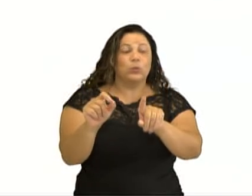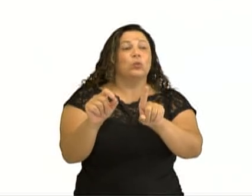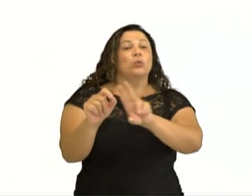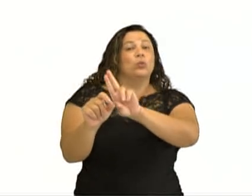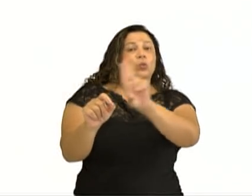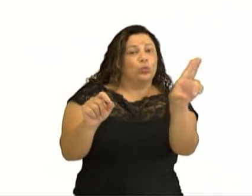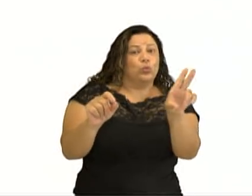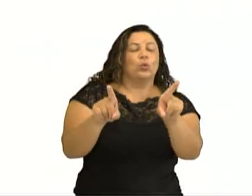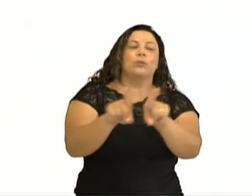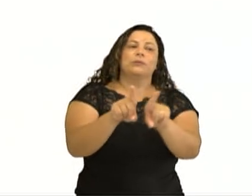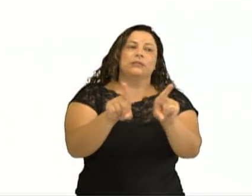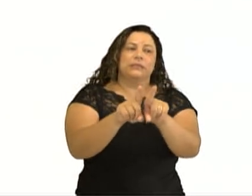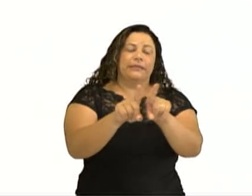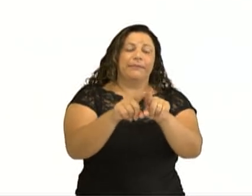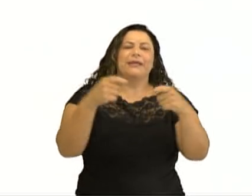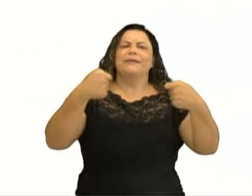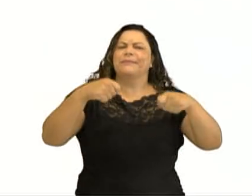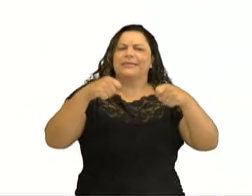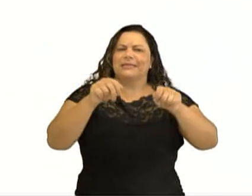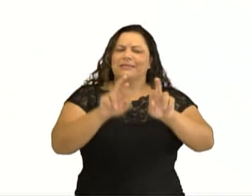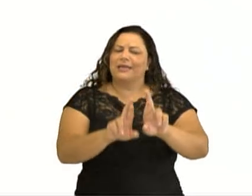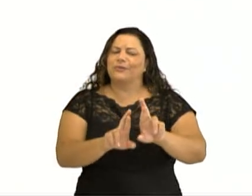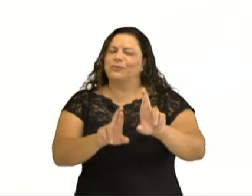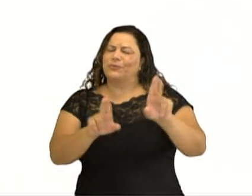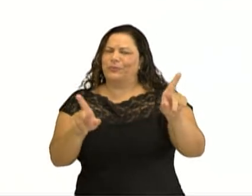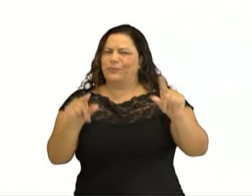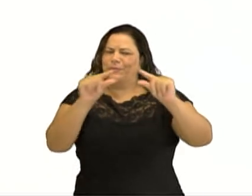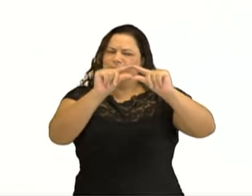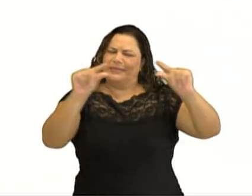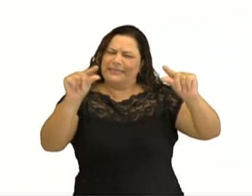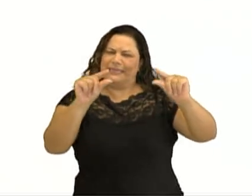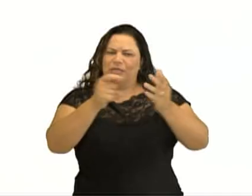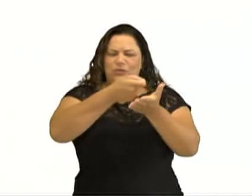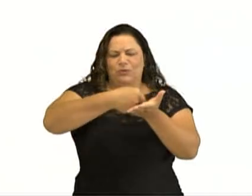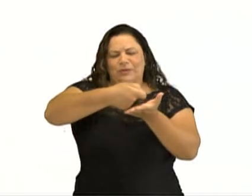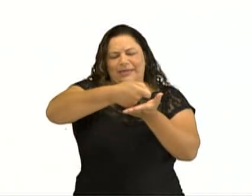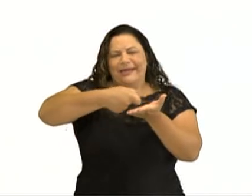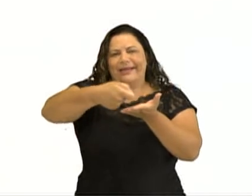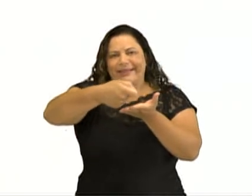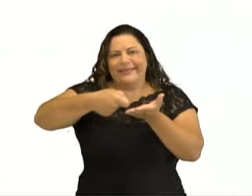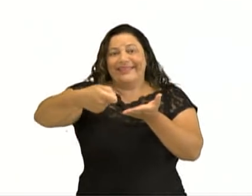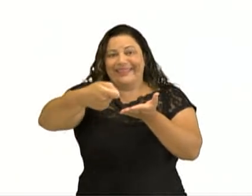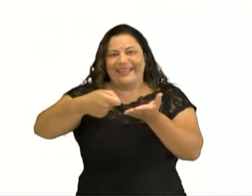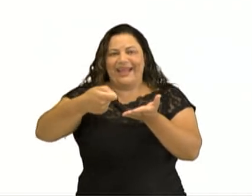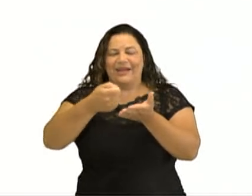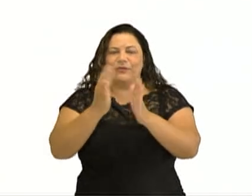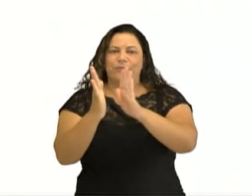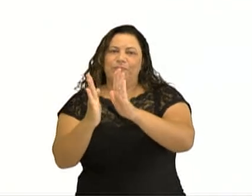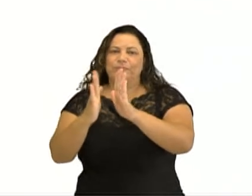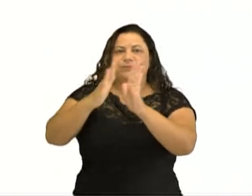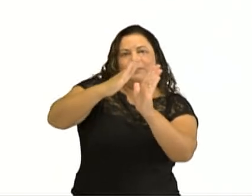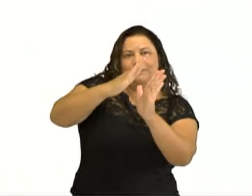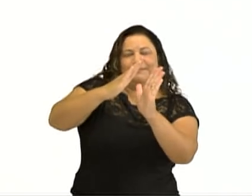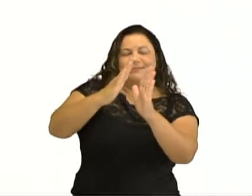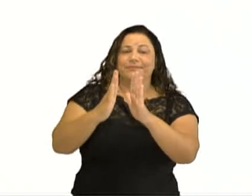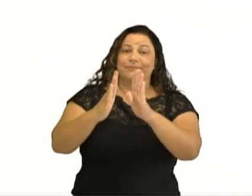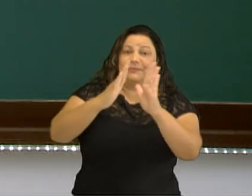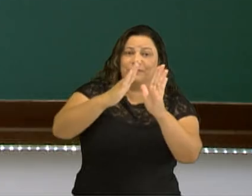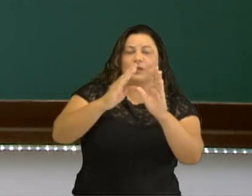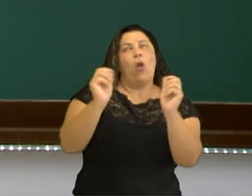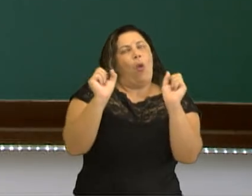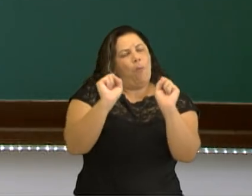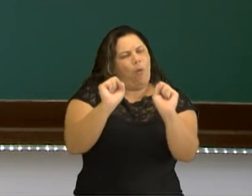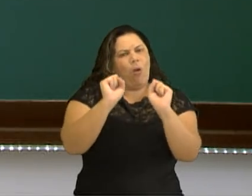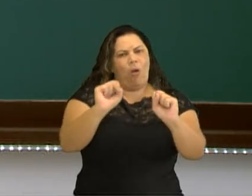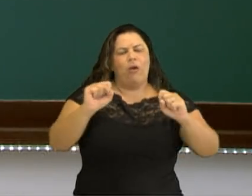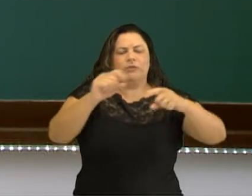estar destacado. Como você fez no caderno, talvez a sua letra já seja um pouquinho arrastadinha. O que você pode fazer é sublinhar embaixo